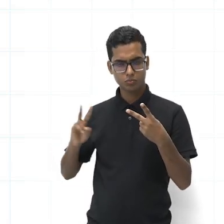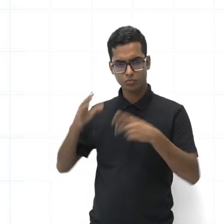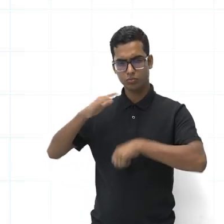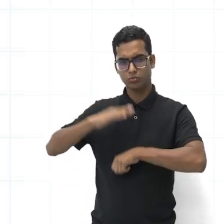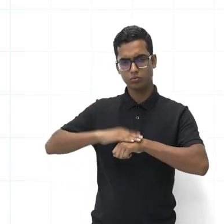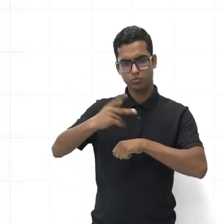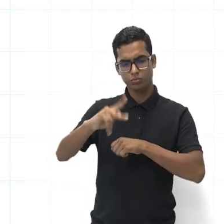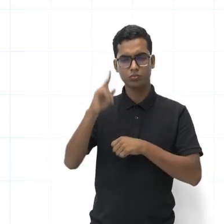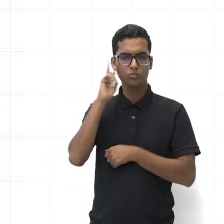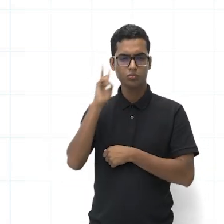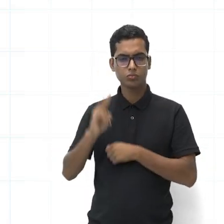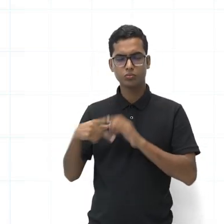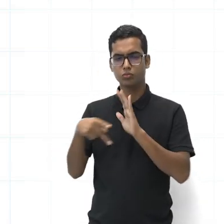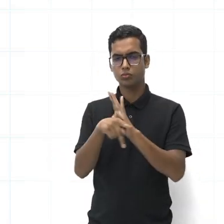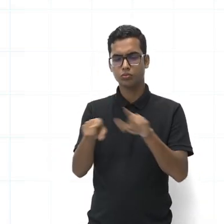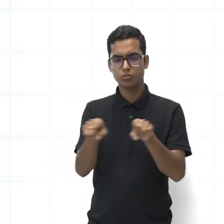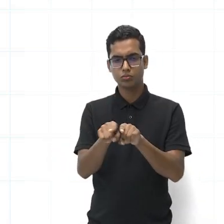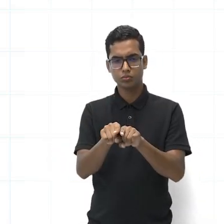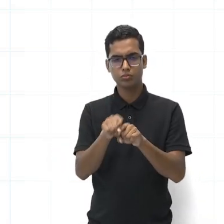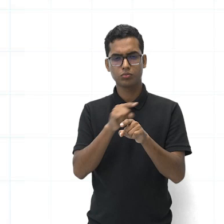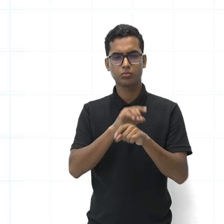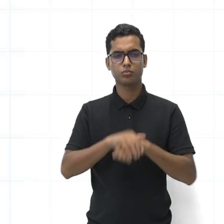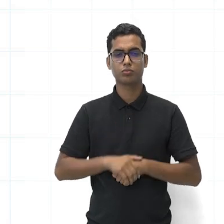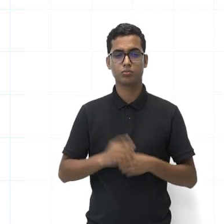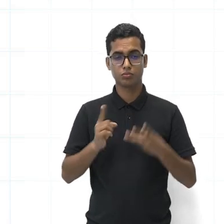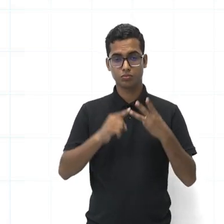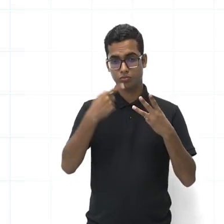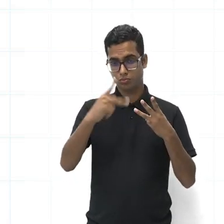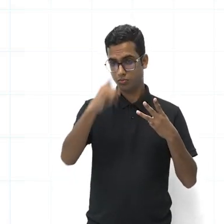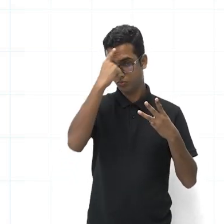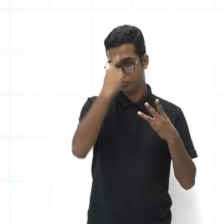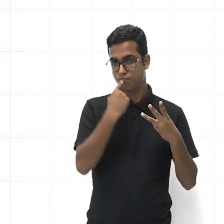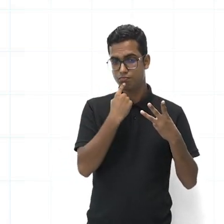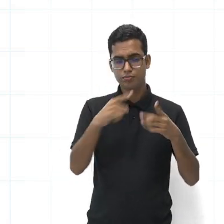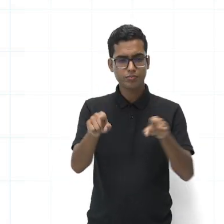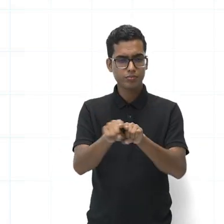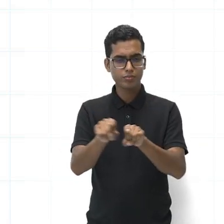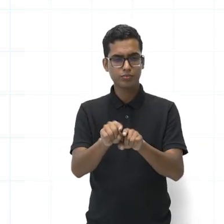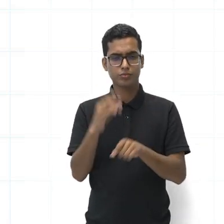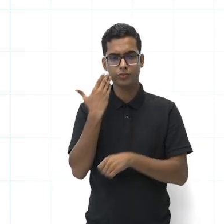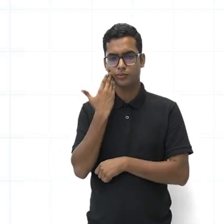é o seu background, a palavrinha background quer dizer o seu passado, né?